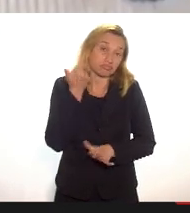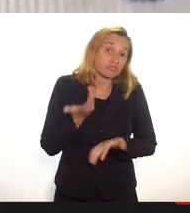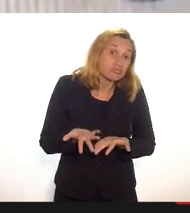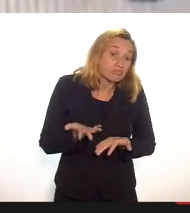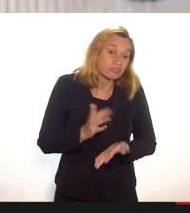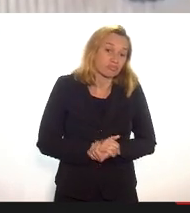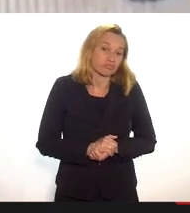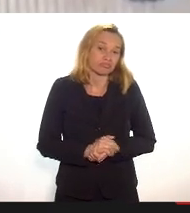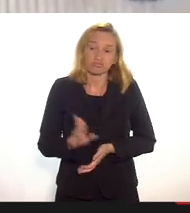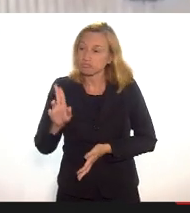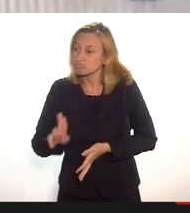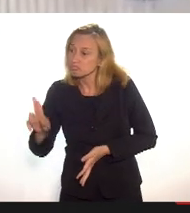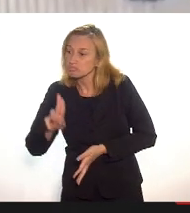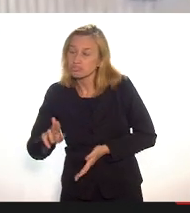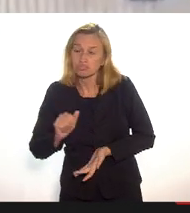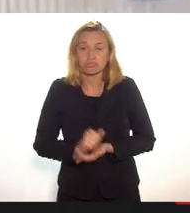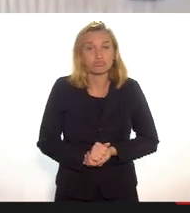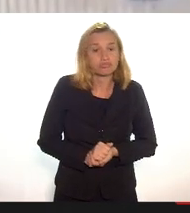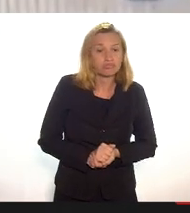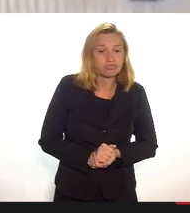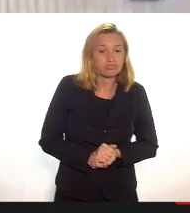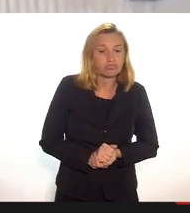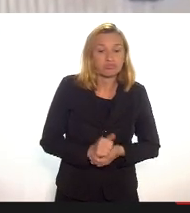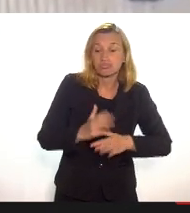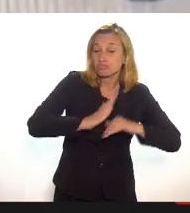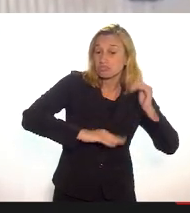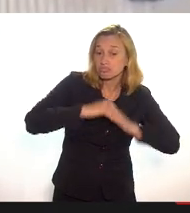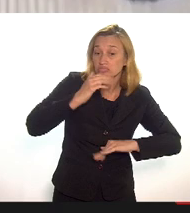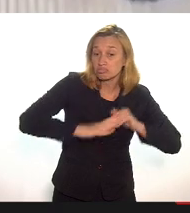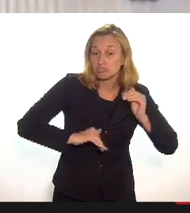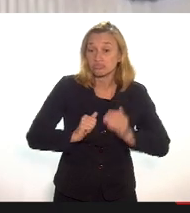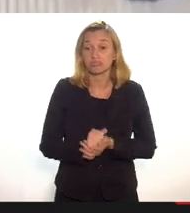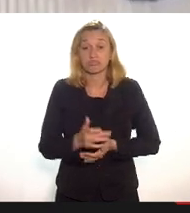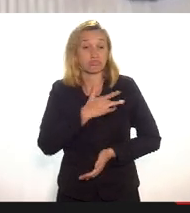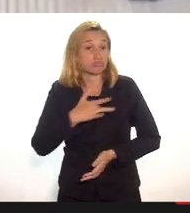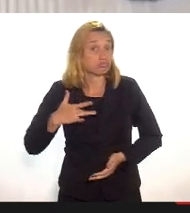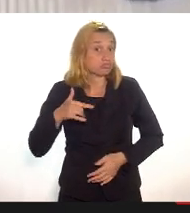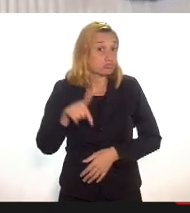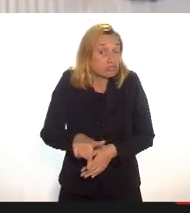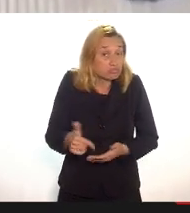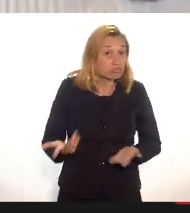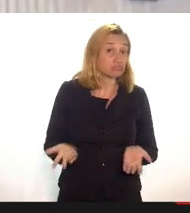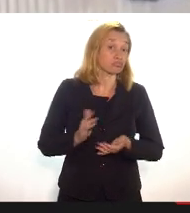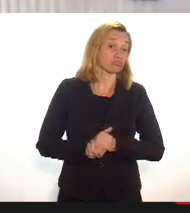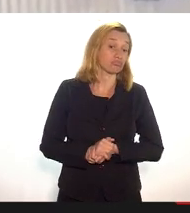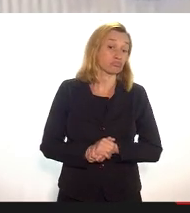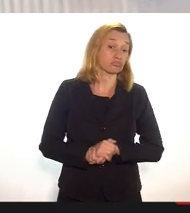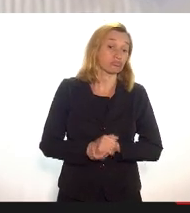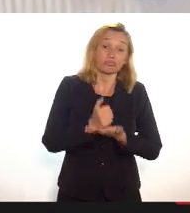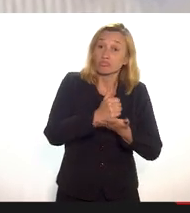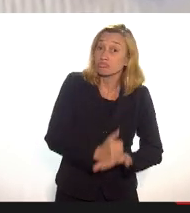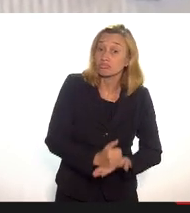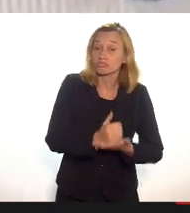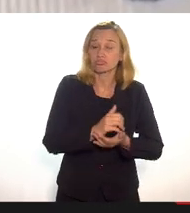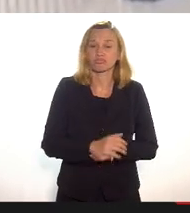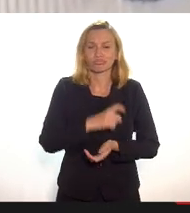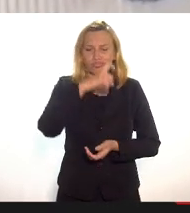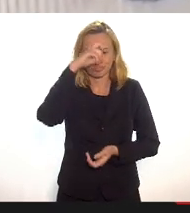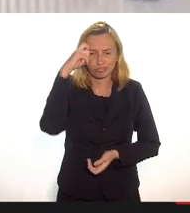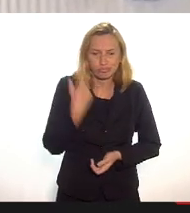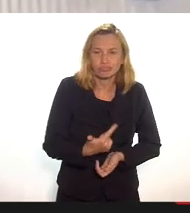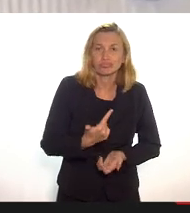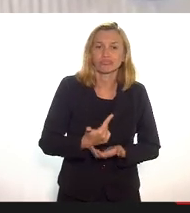seja dos usuários e usuárias e dos profissionais e das profissionais de saúde aqui, sobrecarregados, estressados